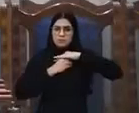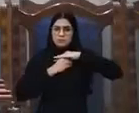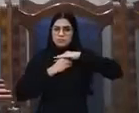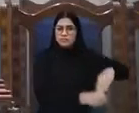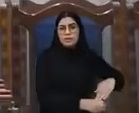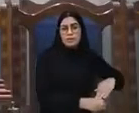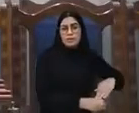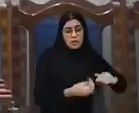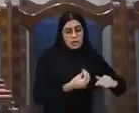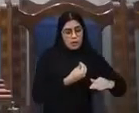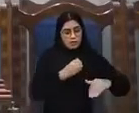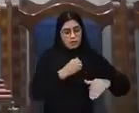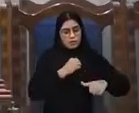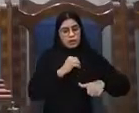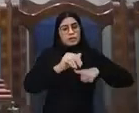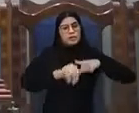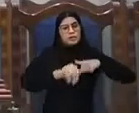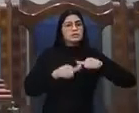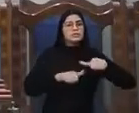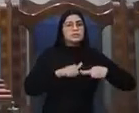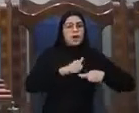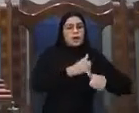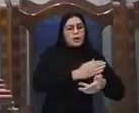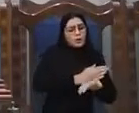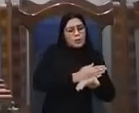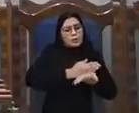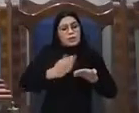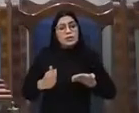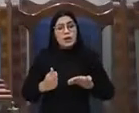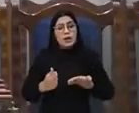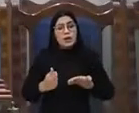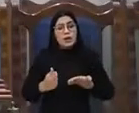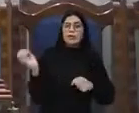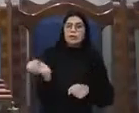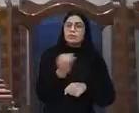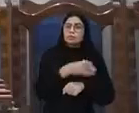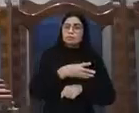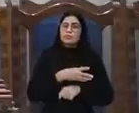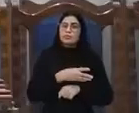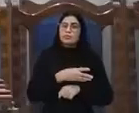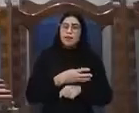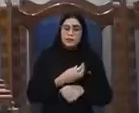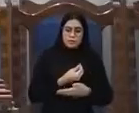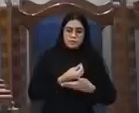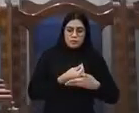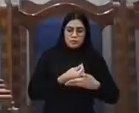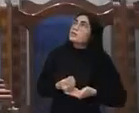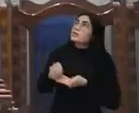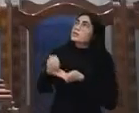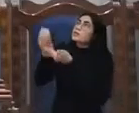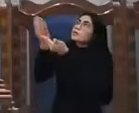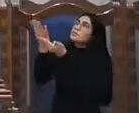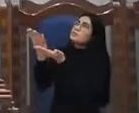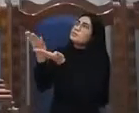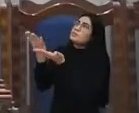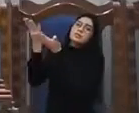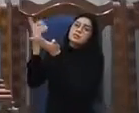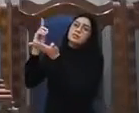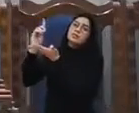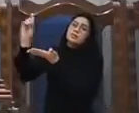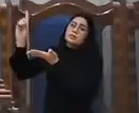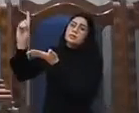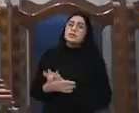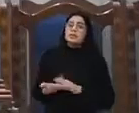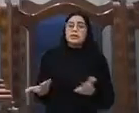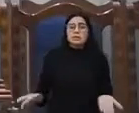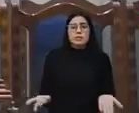uma nova vida, é ter um recomeço, uma nova história e viver para Deus, aleluia. E Paulo dá